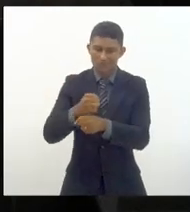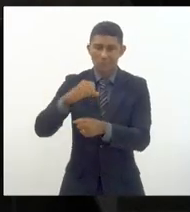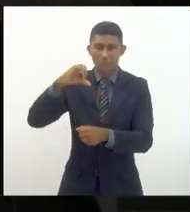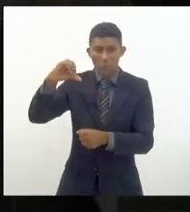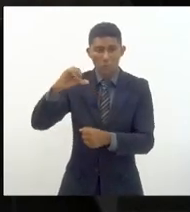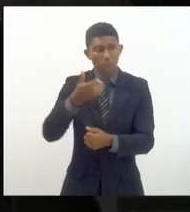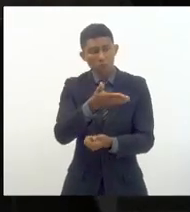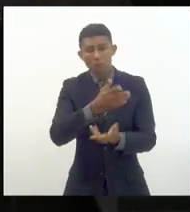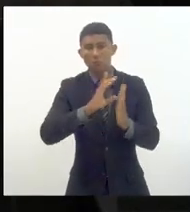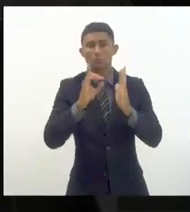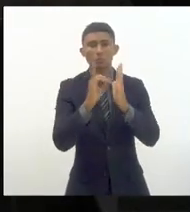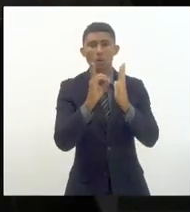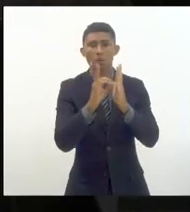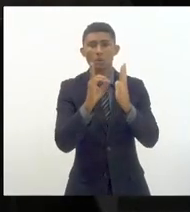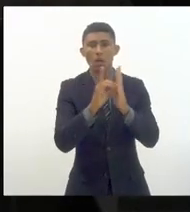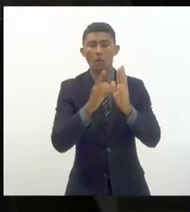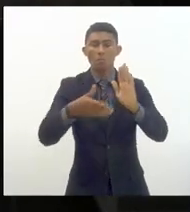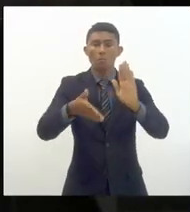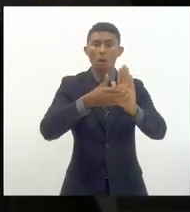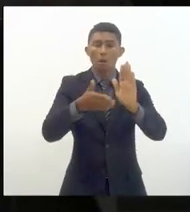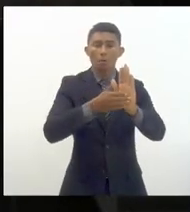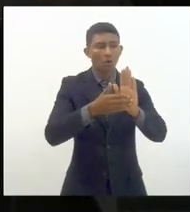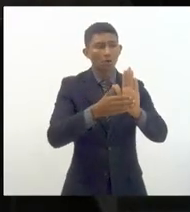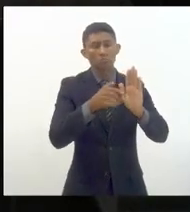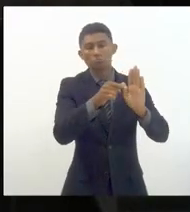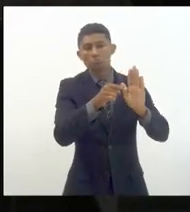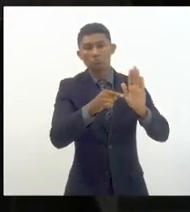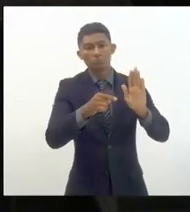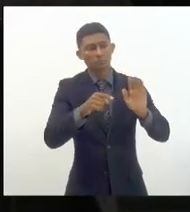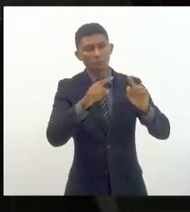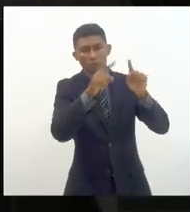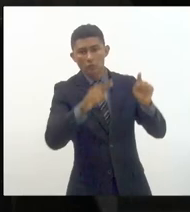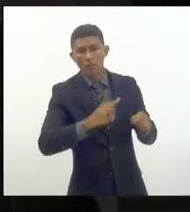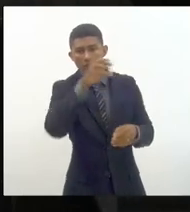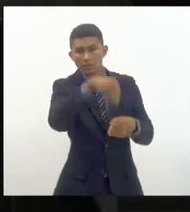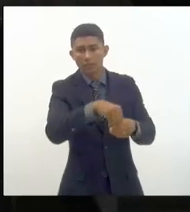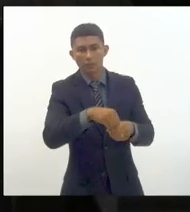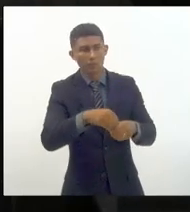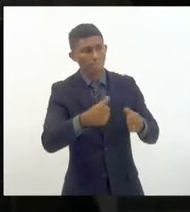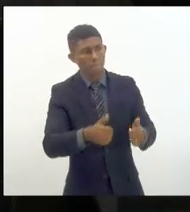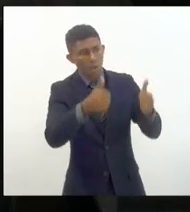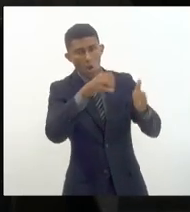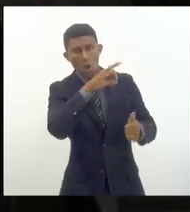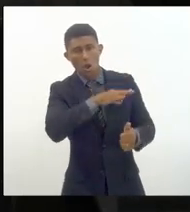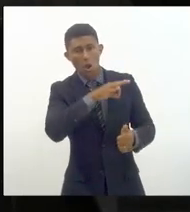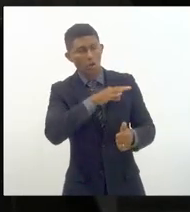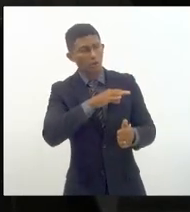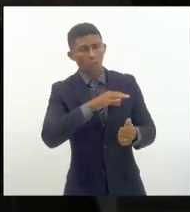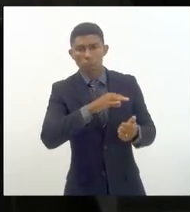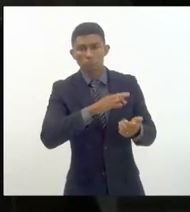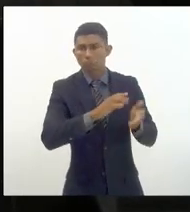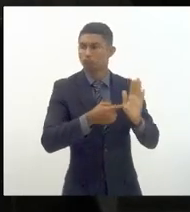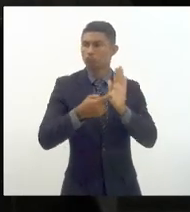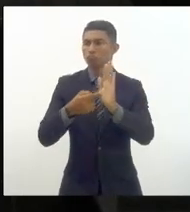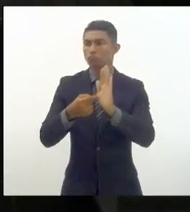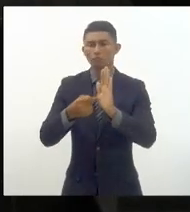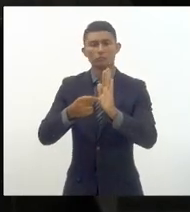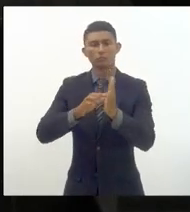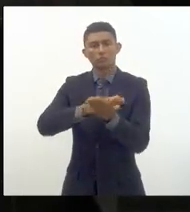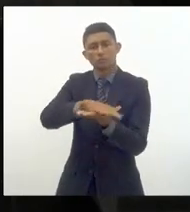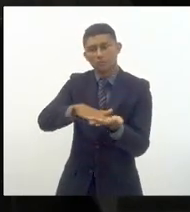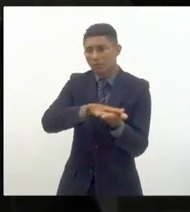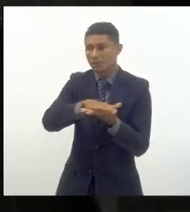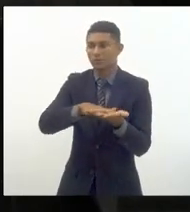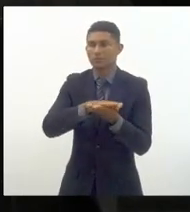não entrou nenhuma proposta de melhoria das condições de trabalho de carreira de salário do pessoal do Detran isso não entrou